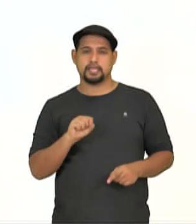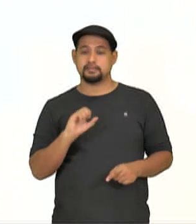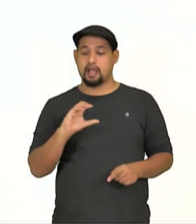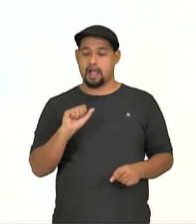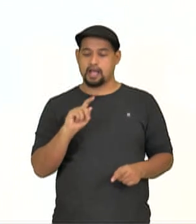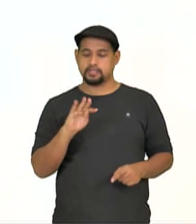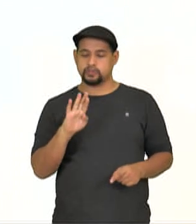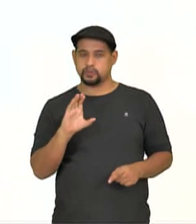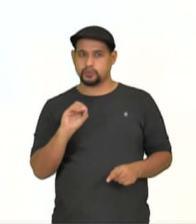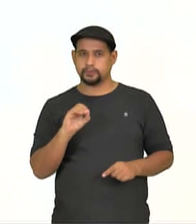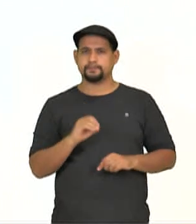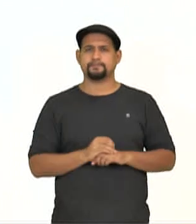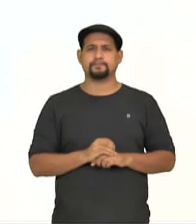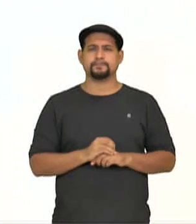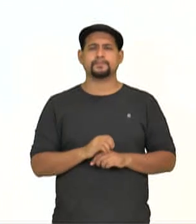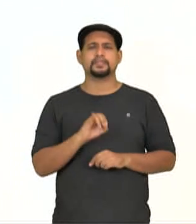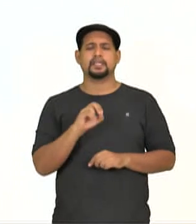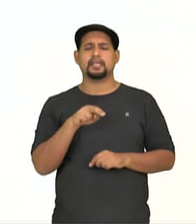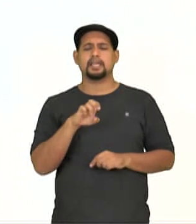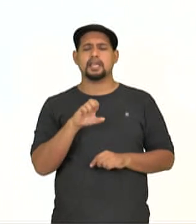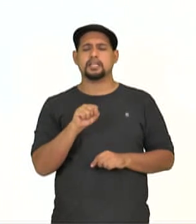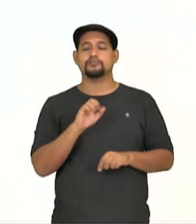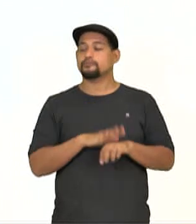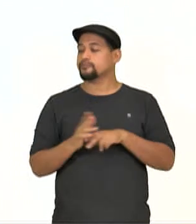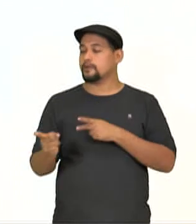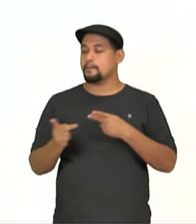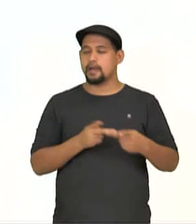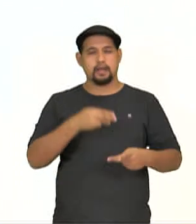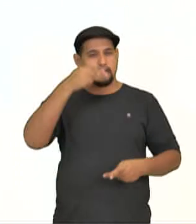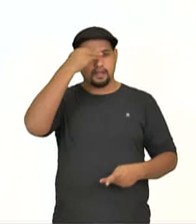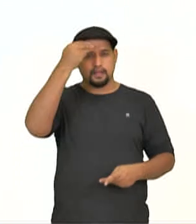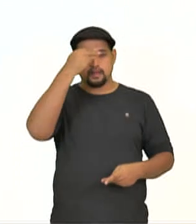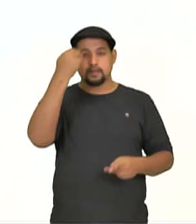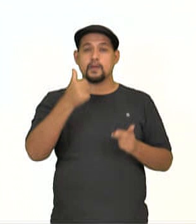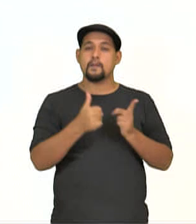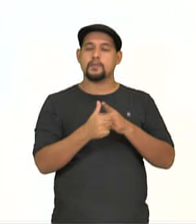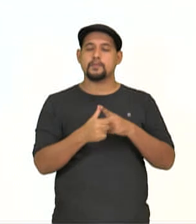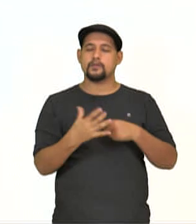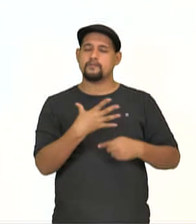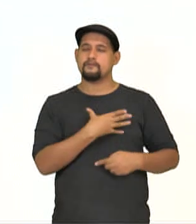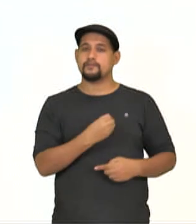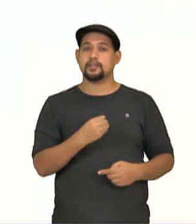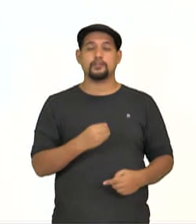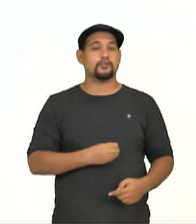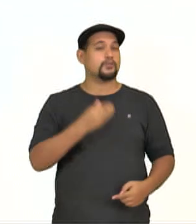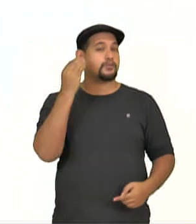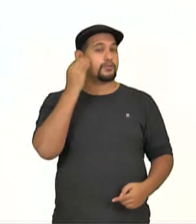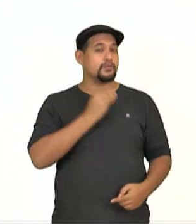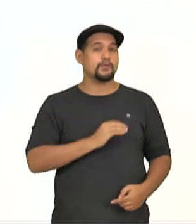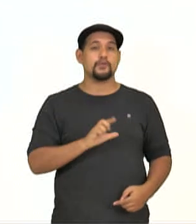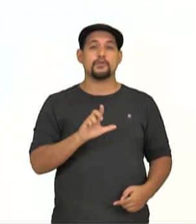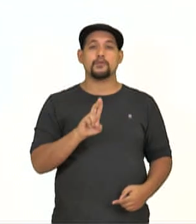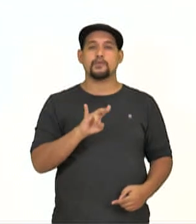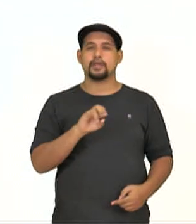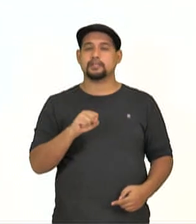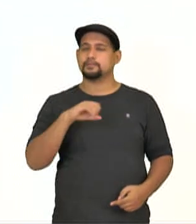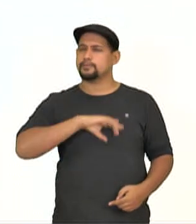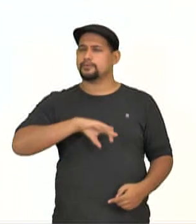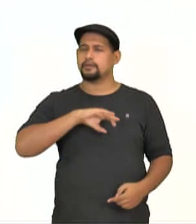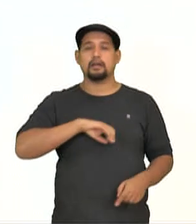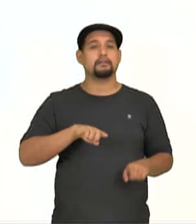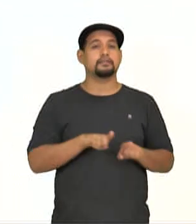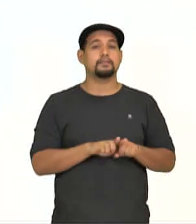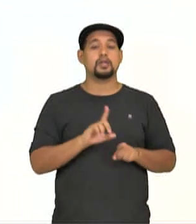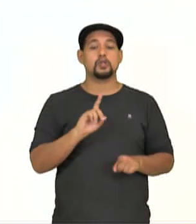Castro. Inês foi convidada a ser madrinha do primeiro filho do casal, Dom Luís de Portugal. O rei Dom